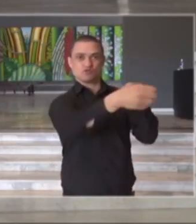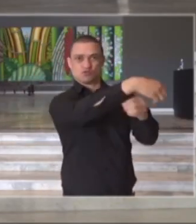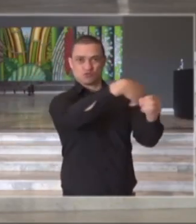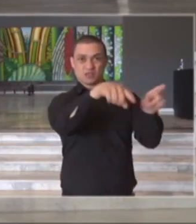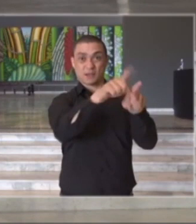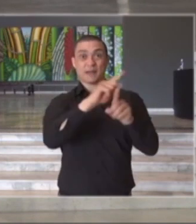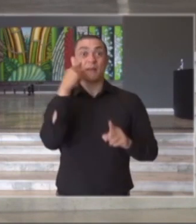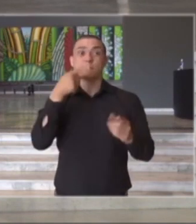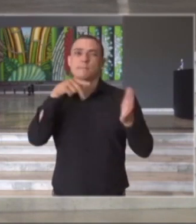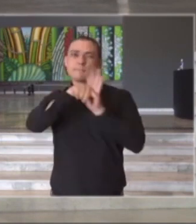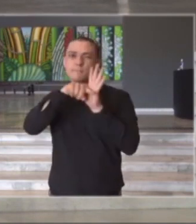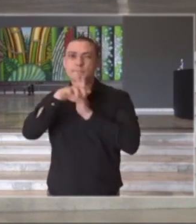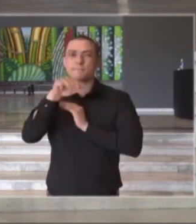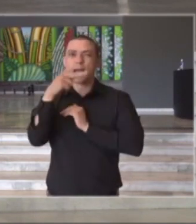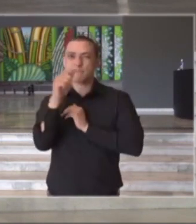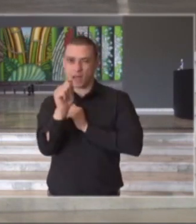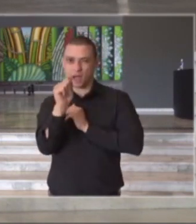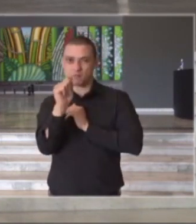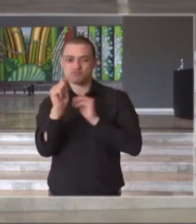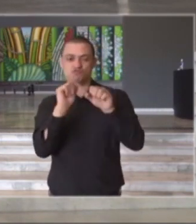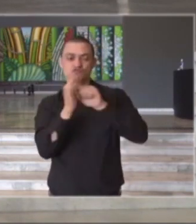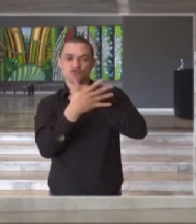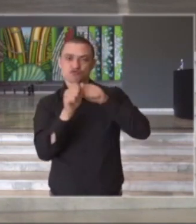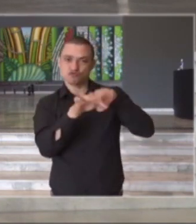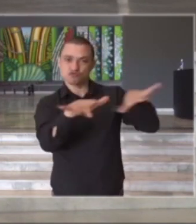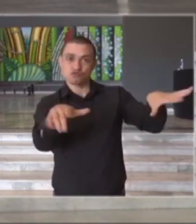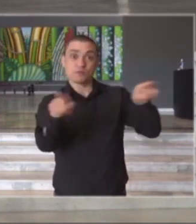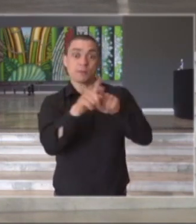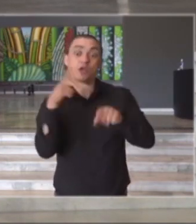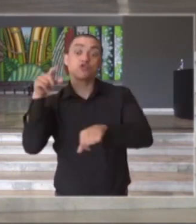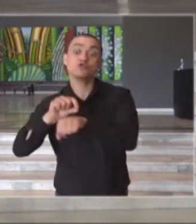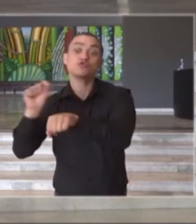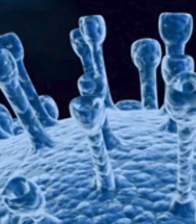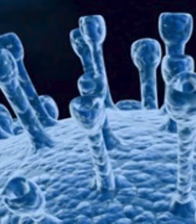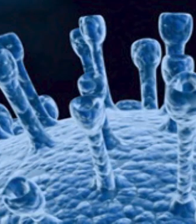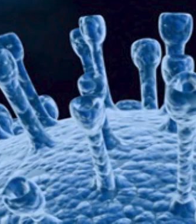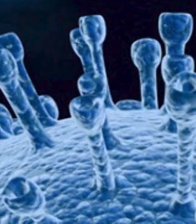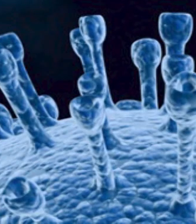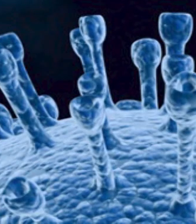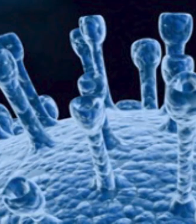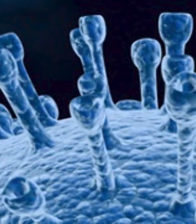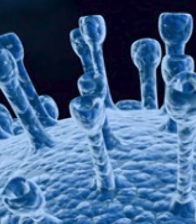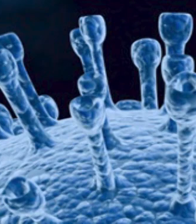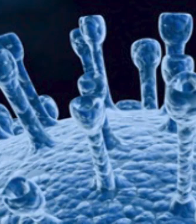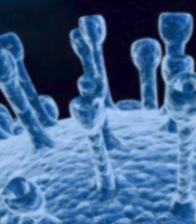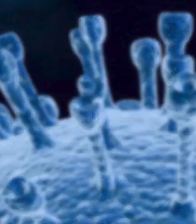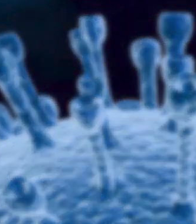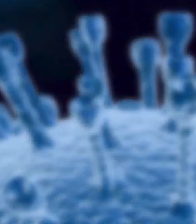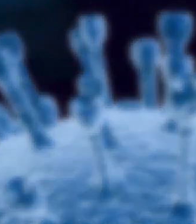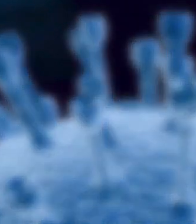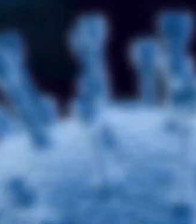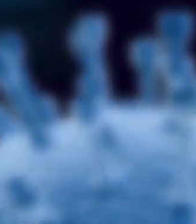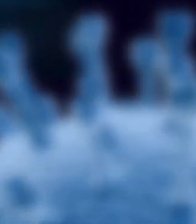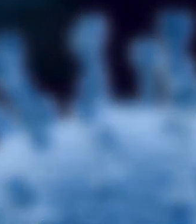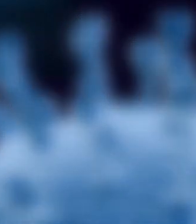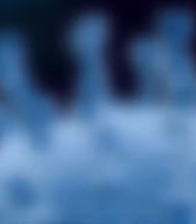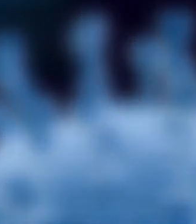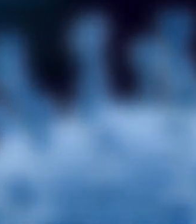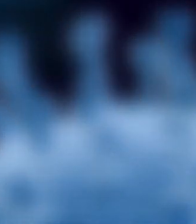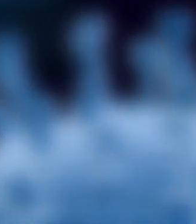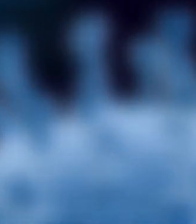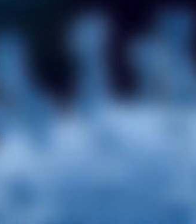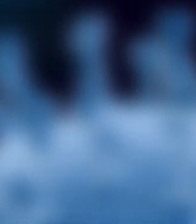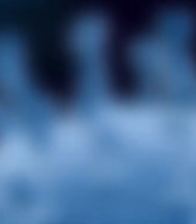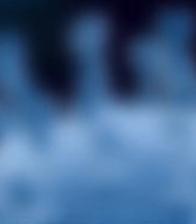fila de testagem os casos confirmados e mortes ocorreram nos últimos dias 60 porcento dos leitos de uti